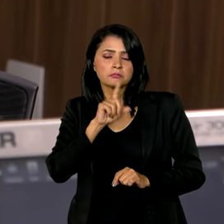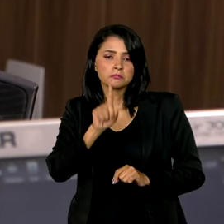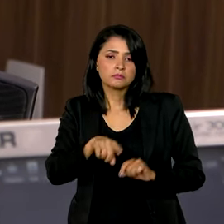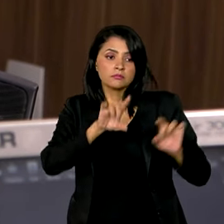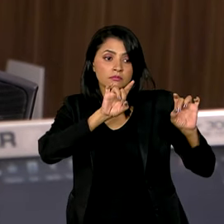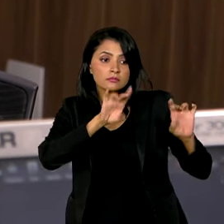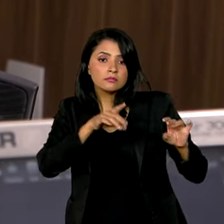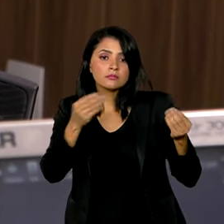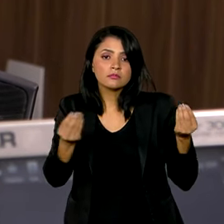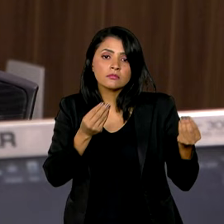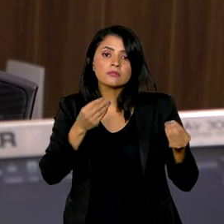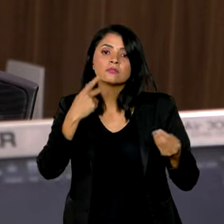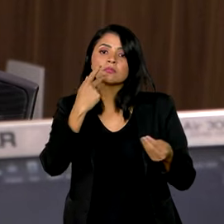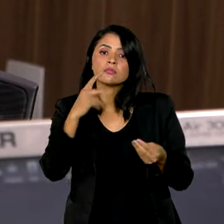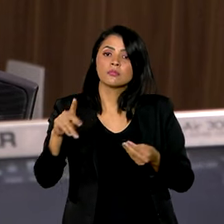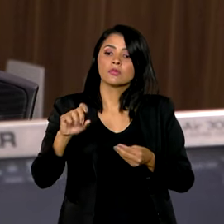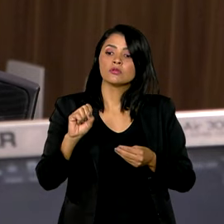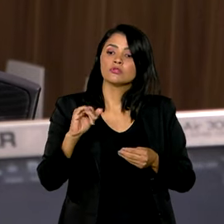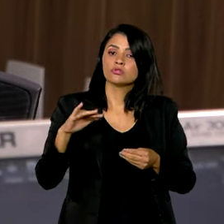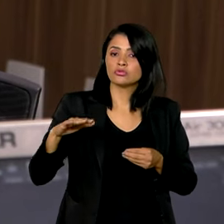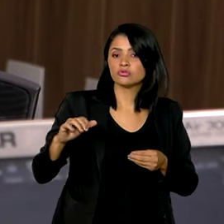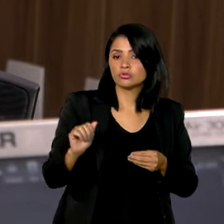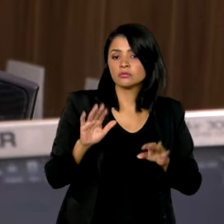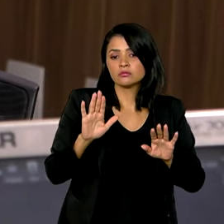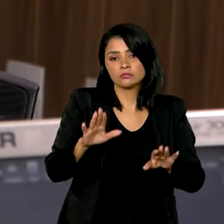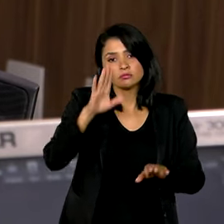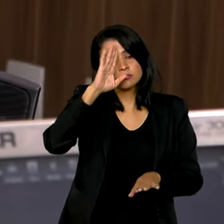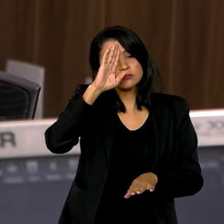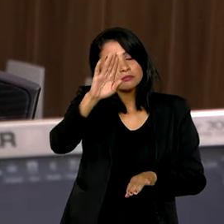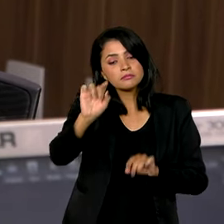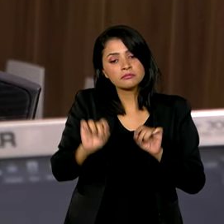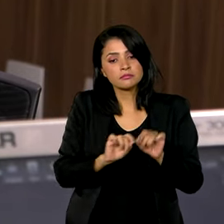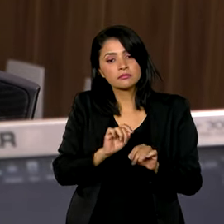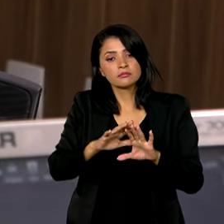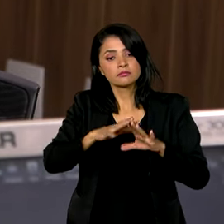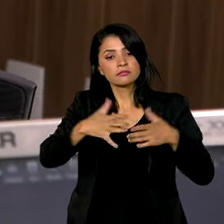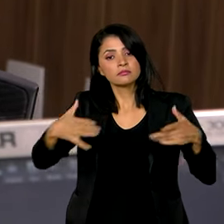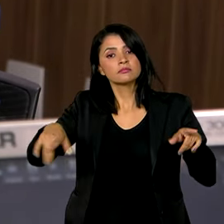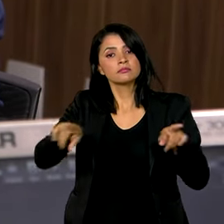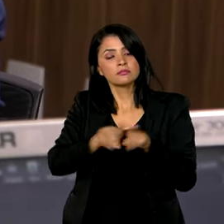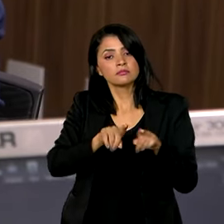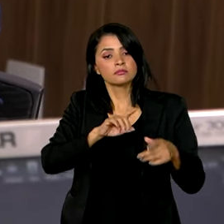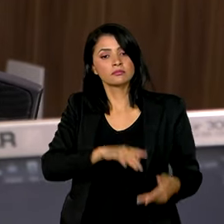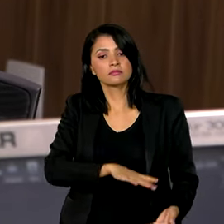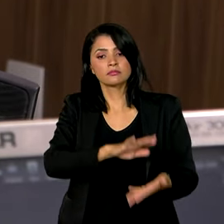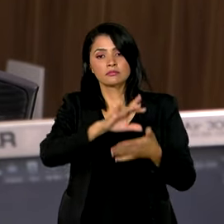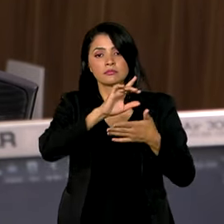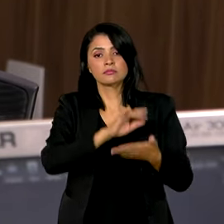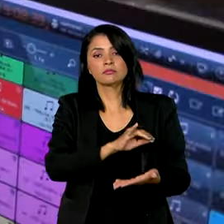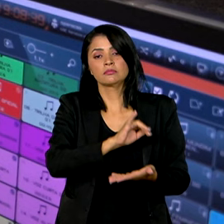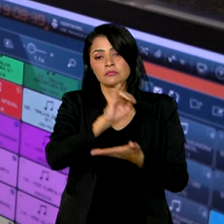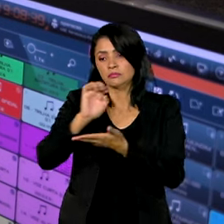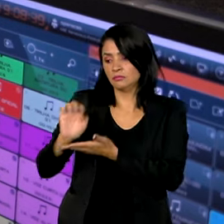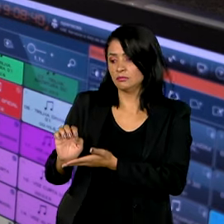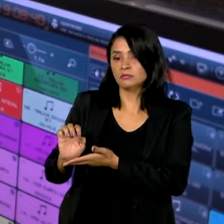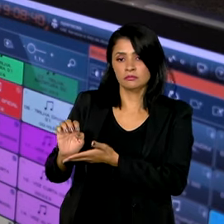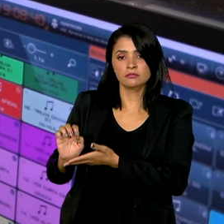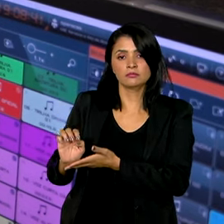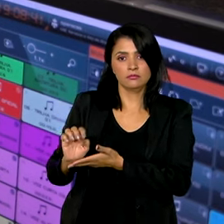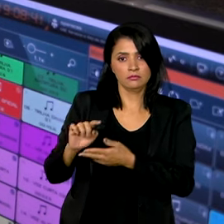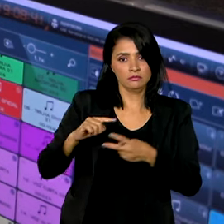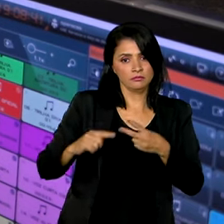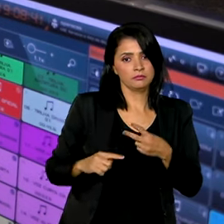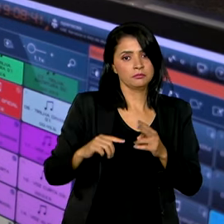destaque aí pra questão da soja mas principalmente um aumento também na exportação por dois motivo dois motivo